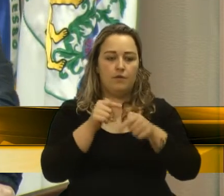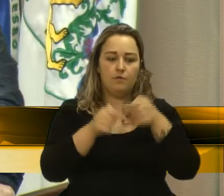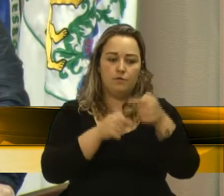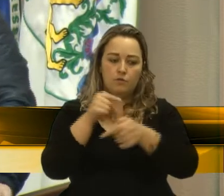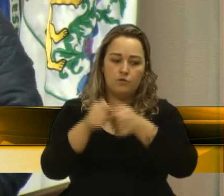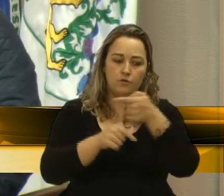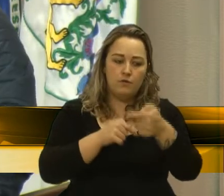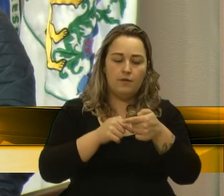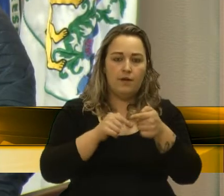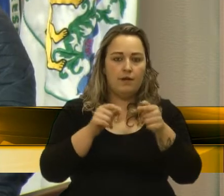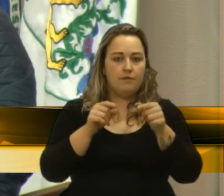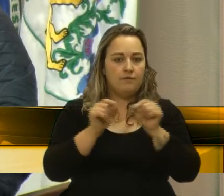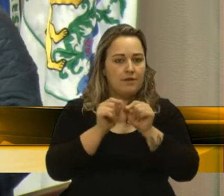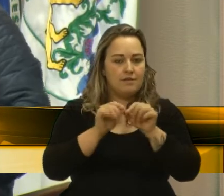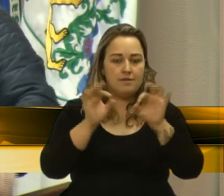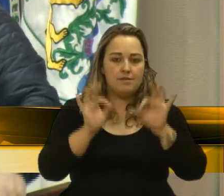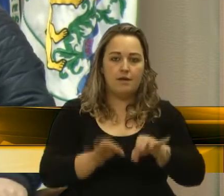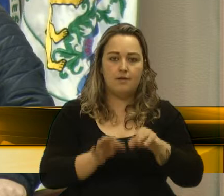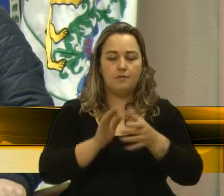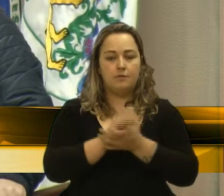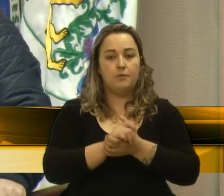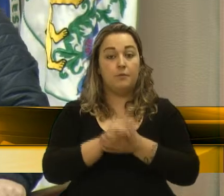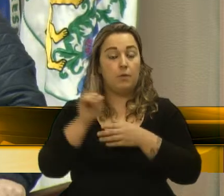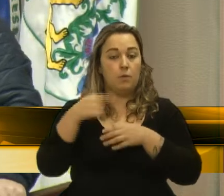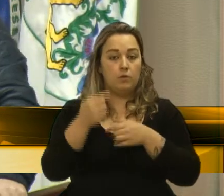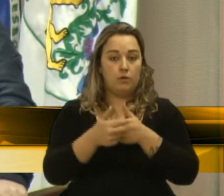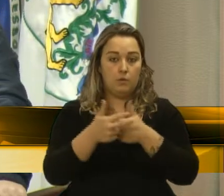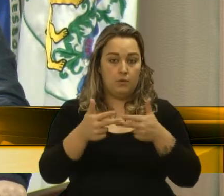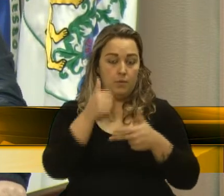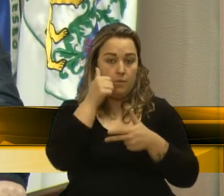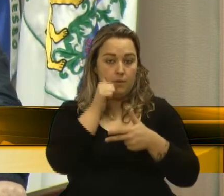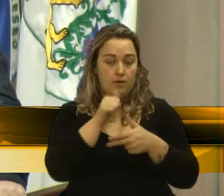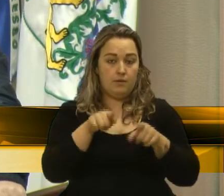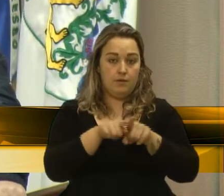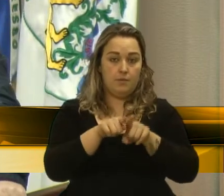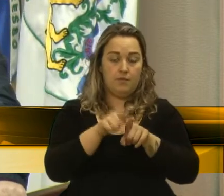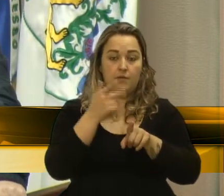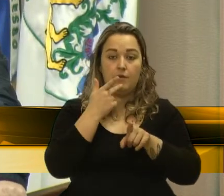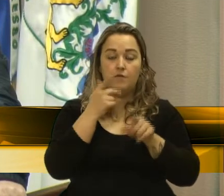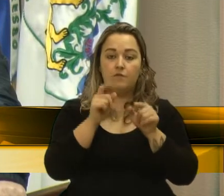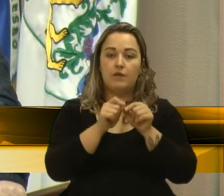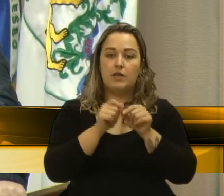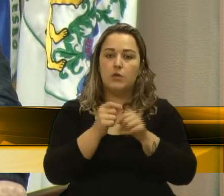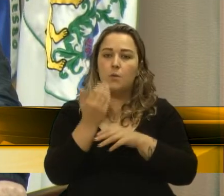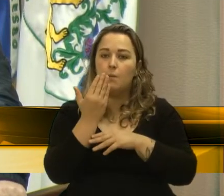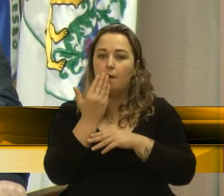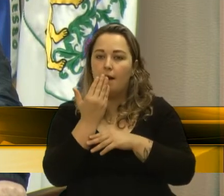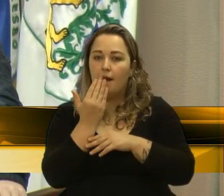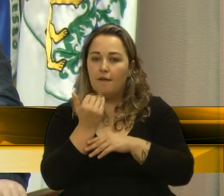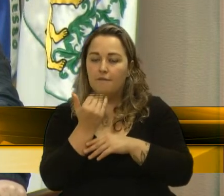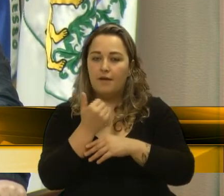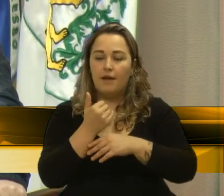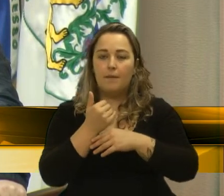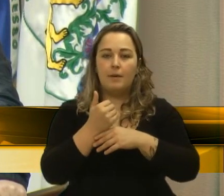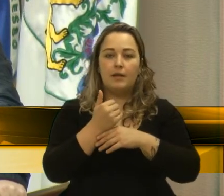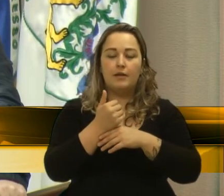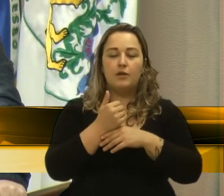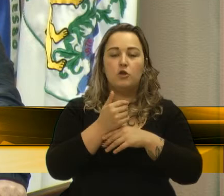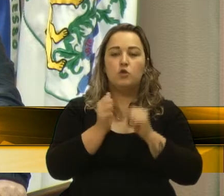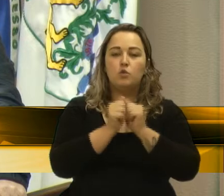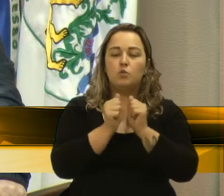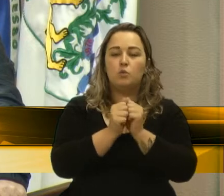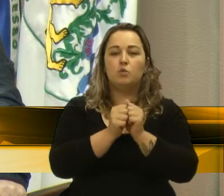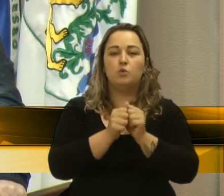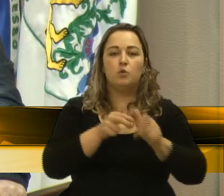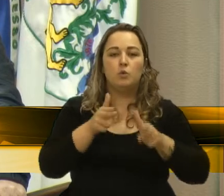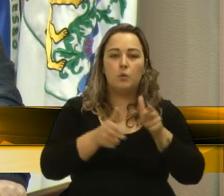isolar. E outra situação que ela comentou, eles fazem um café da manhã com o trade turístico de 2 em 2 meses.